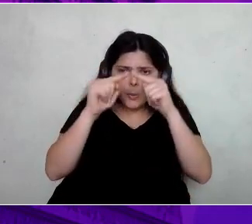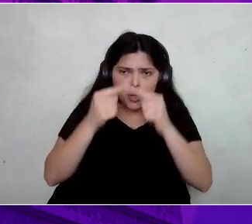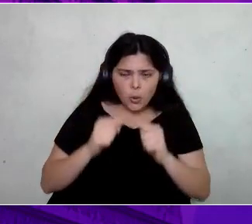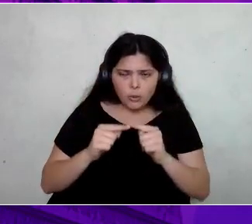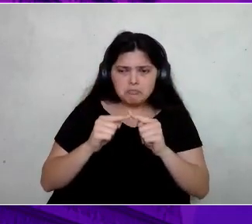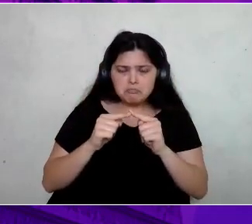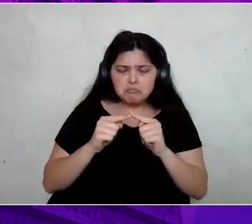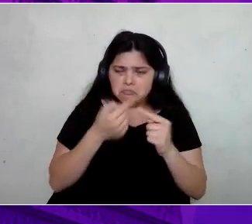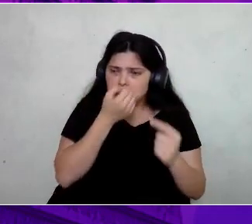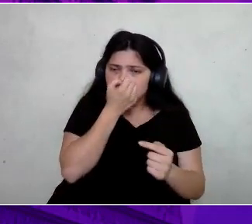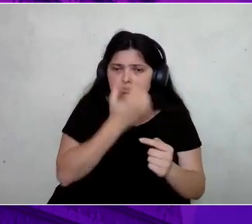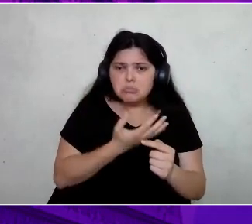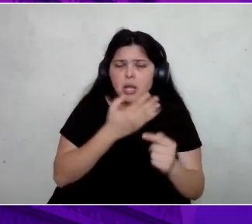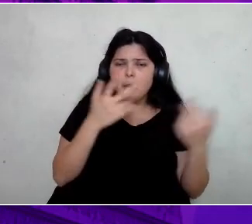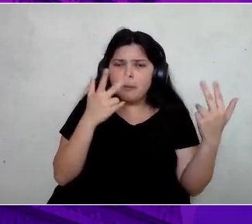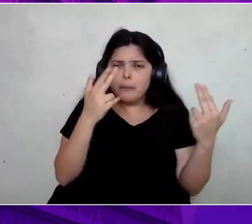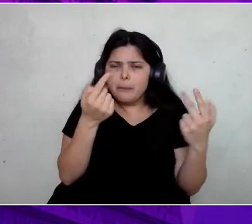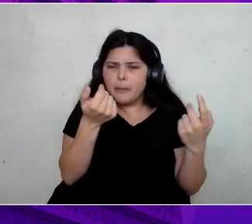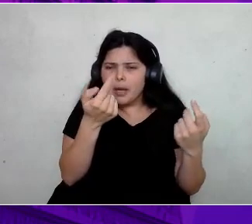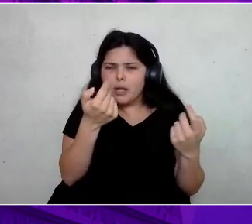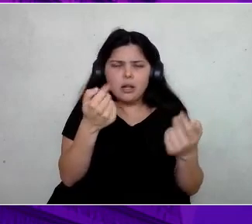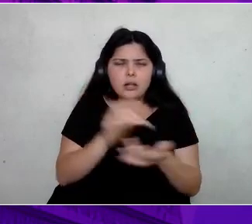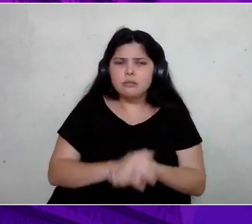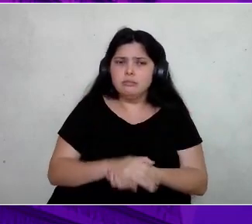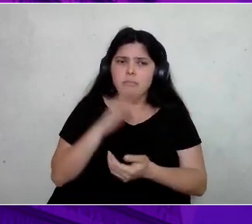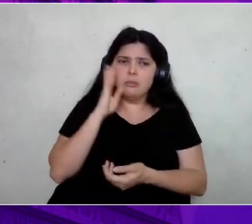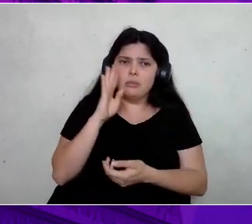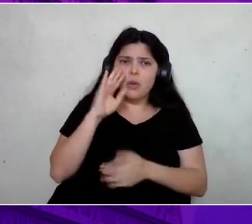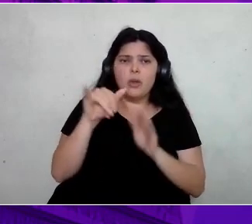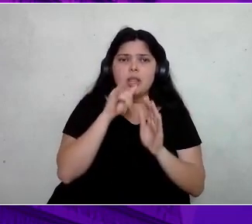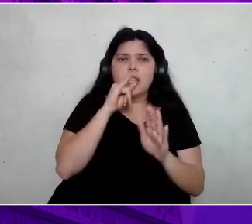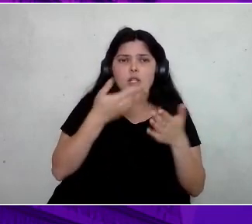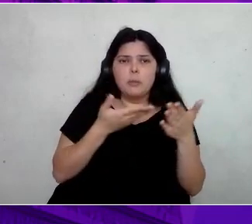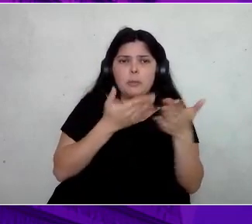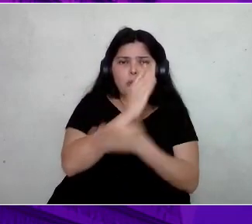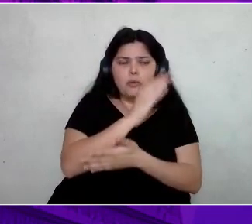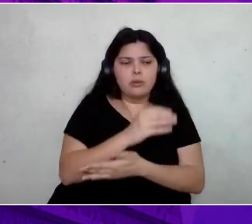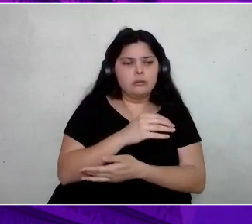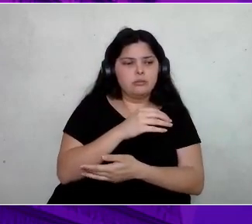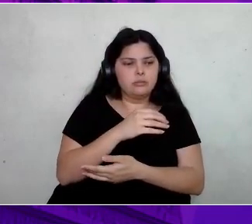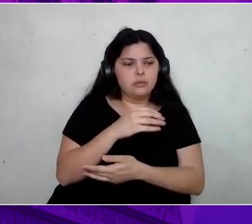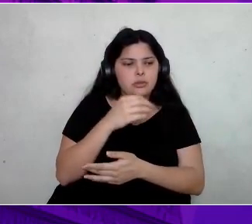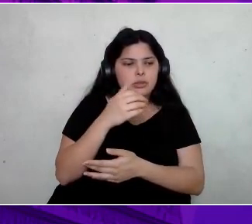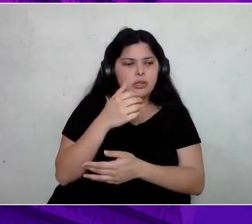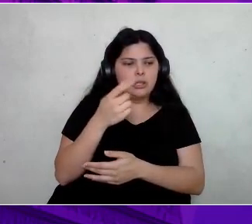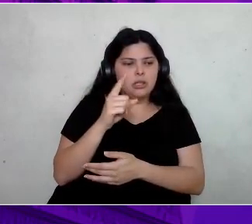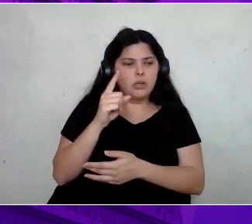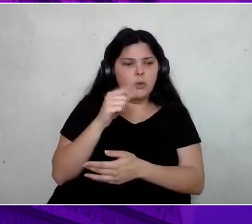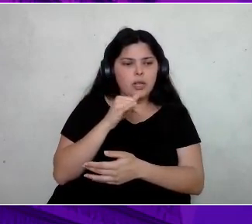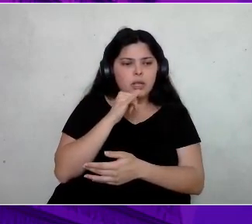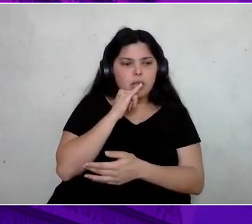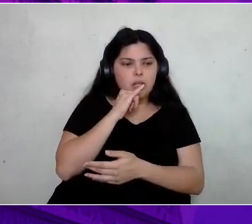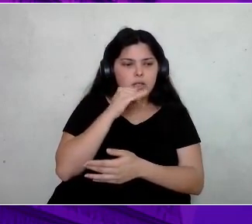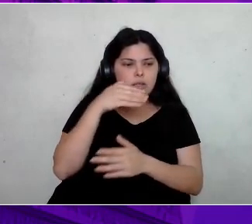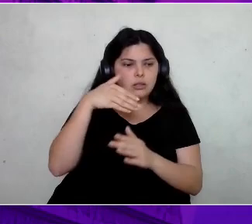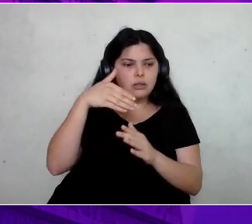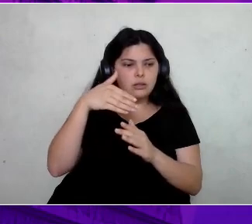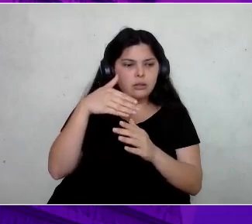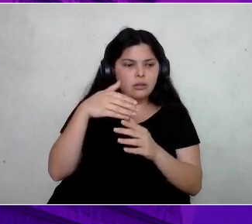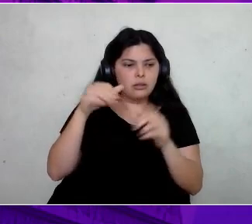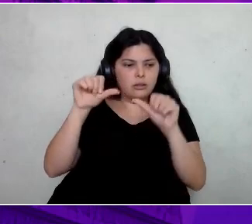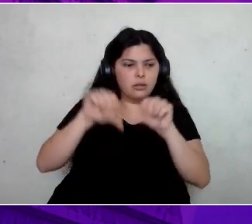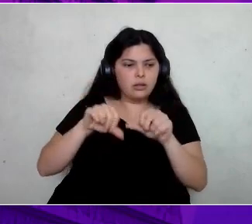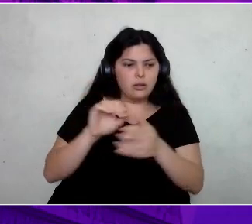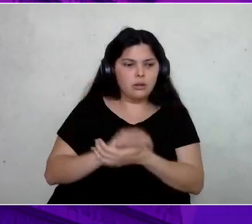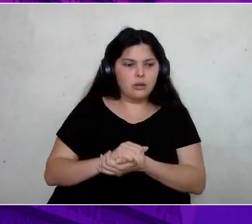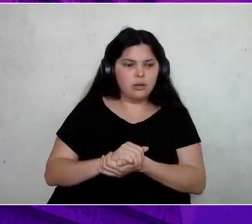suficientemente parecidos? Legal, meu teste passou. Se não, meu teste falhou. E, inclusive, o da OpenAI